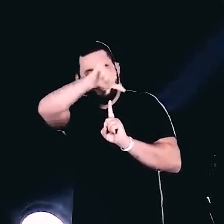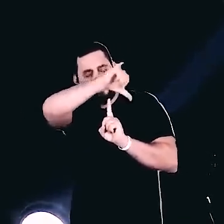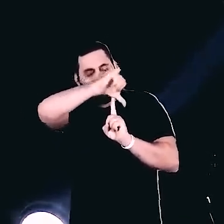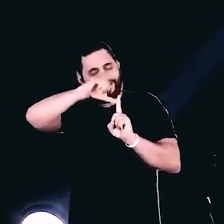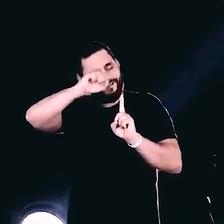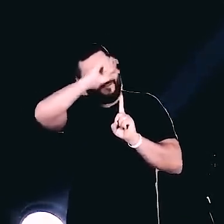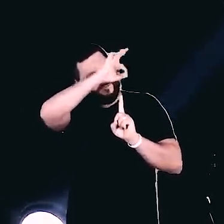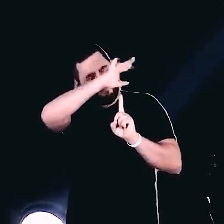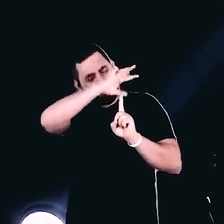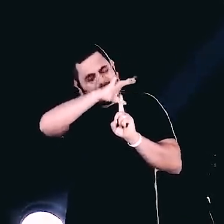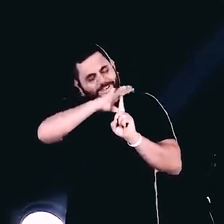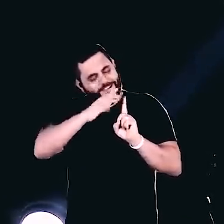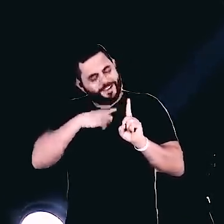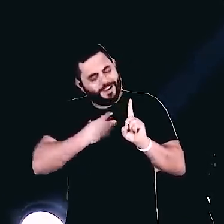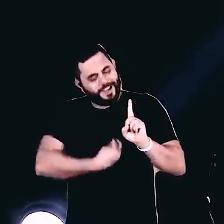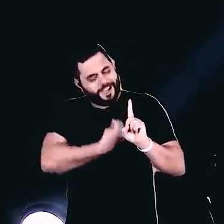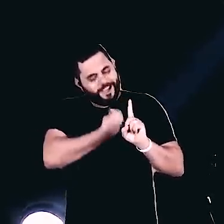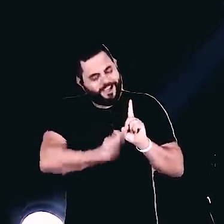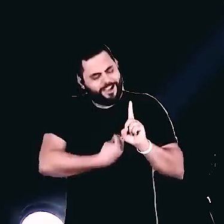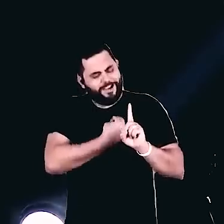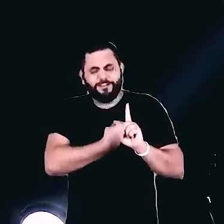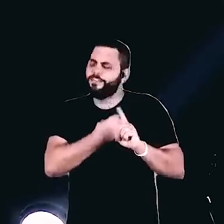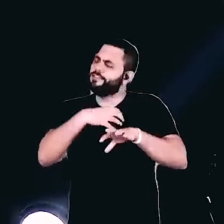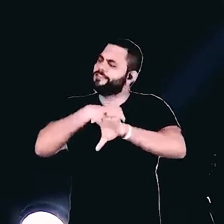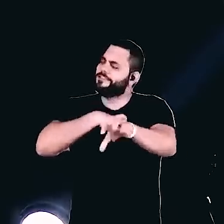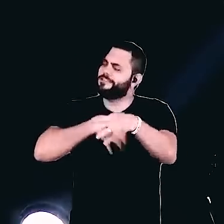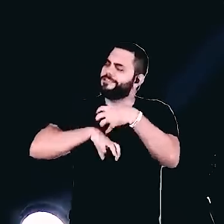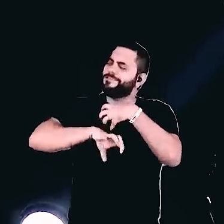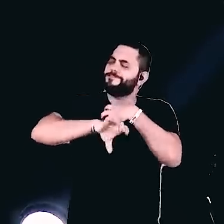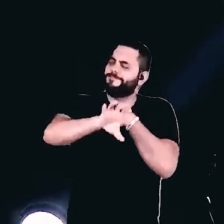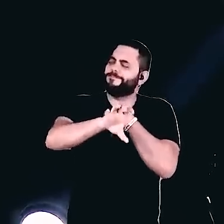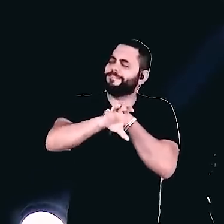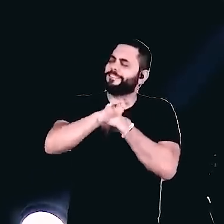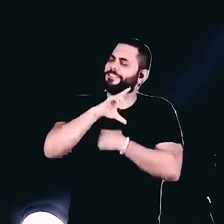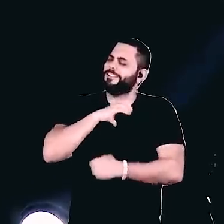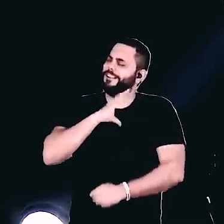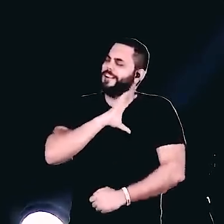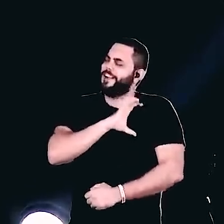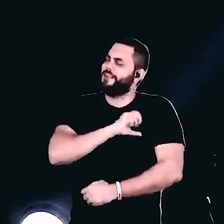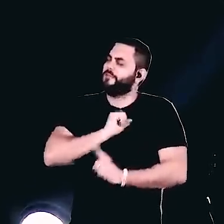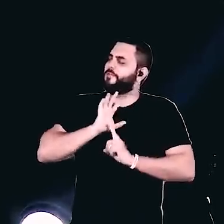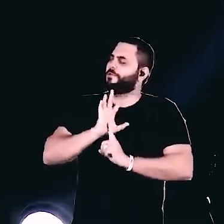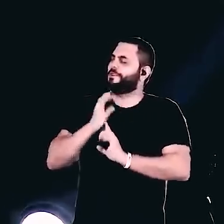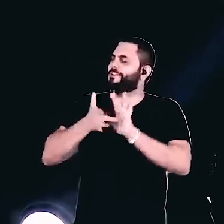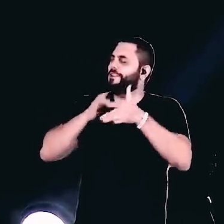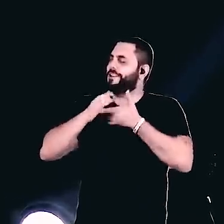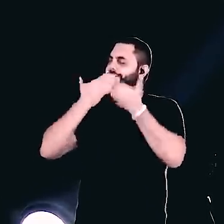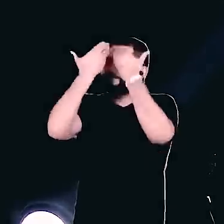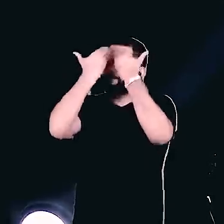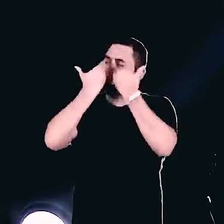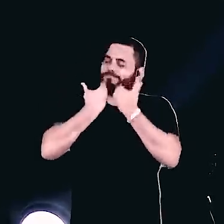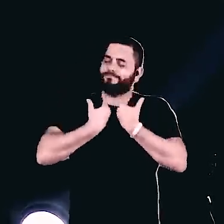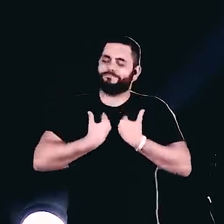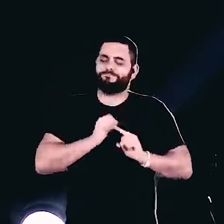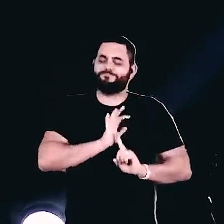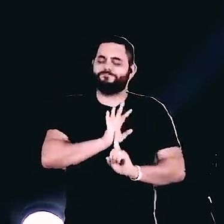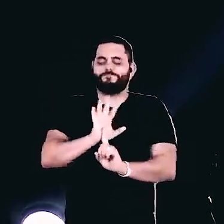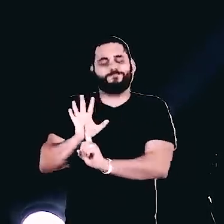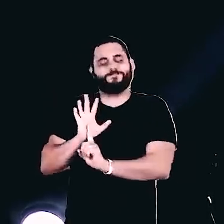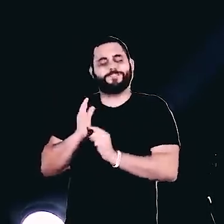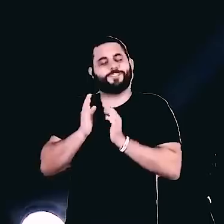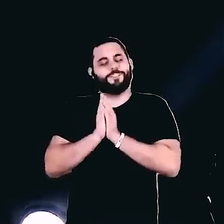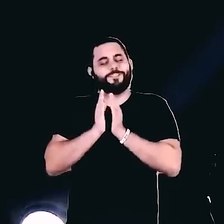para vivermos uns pelos outros em amor e mostrarmos Jesus nos nossos relacionamentos. Nós te oramos e